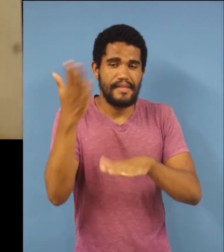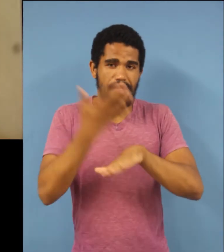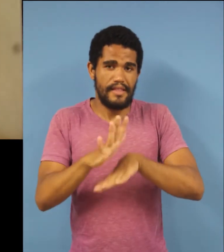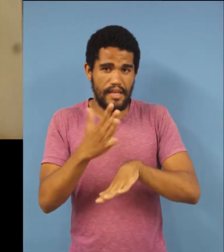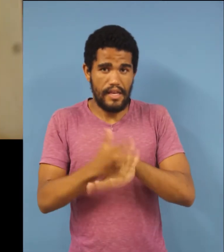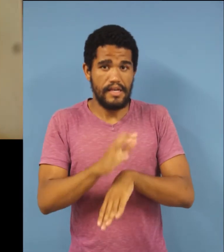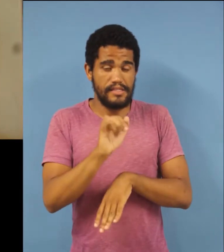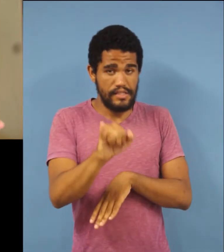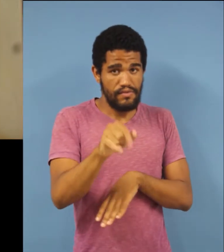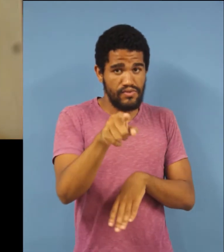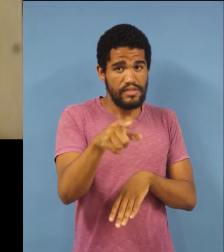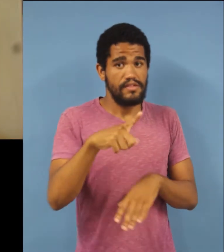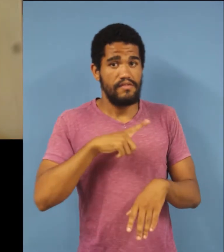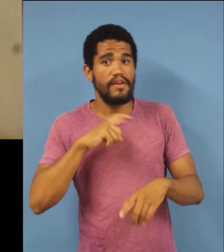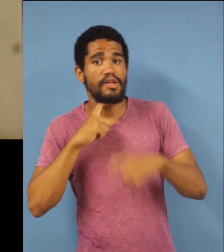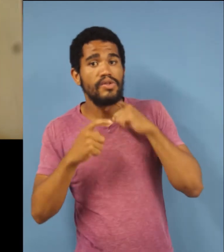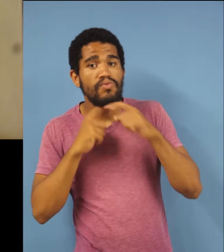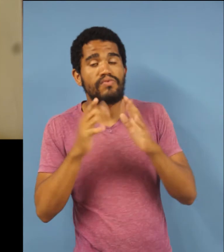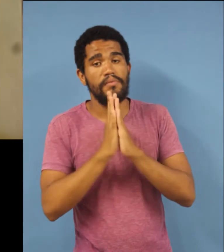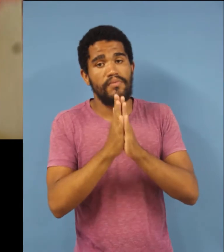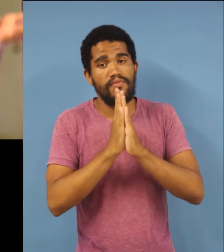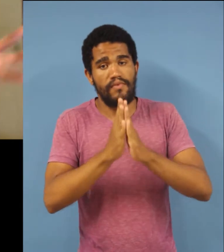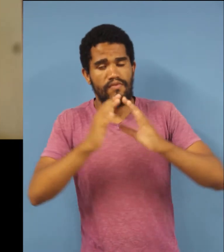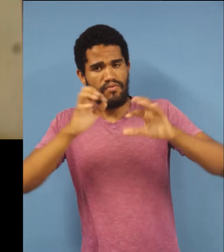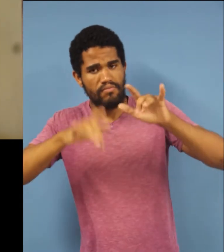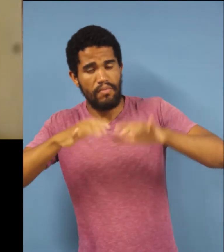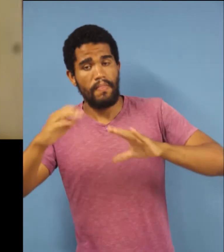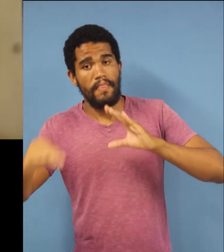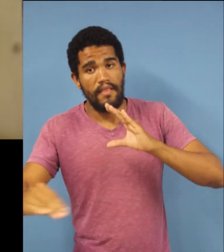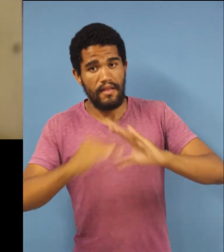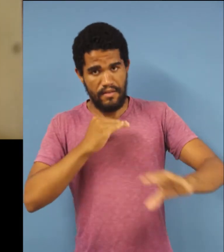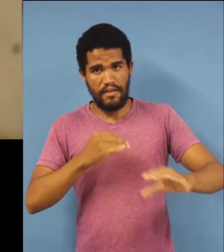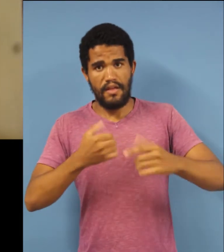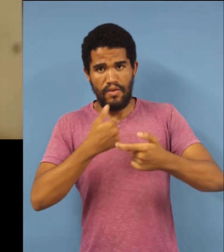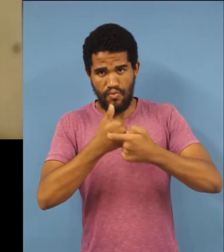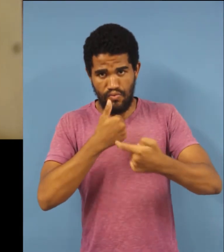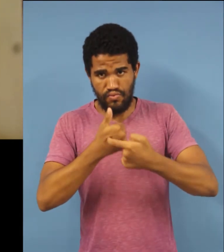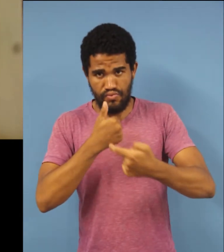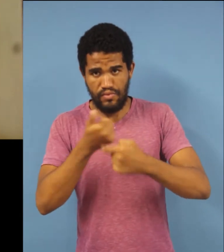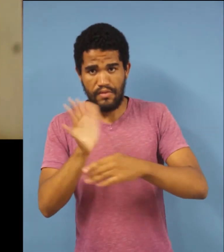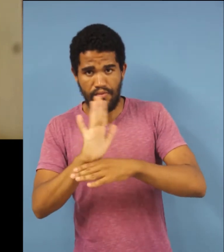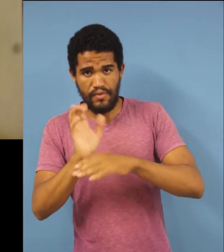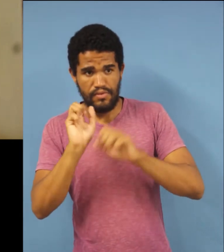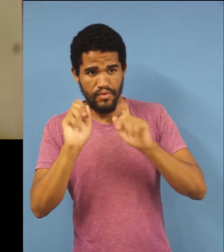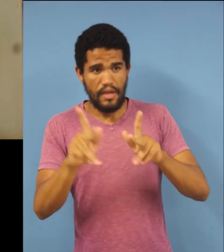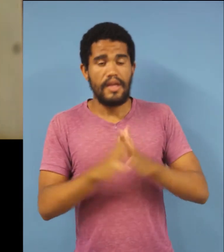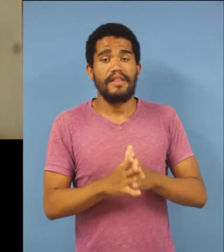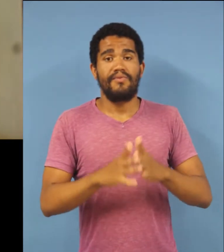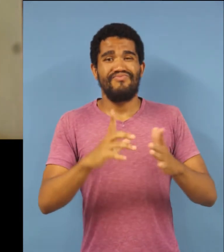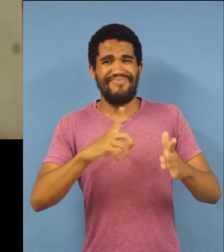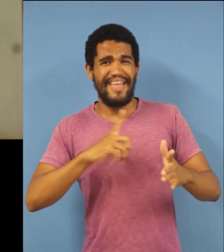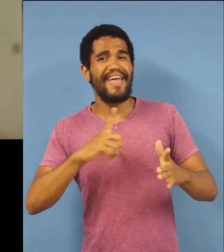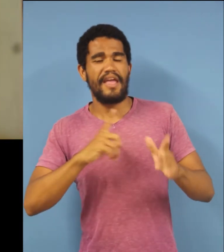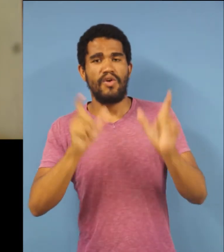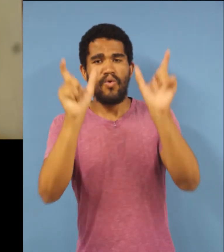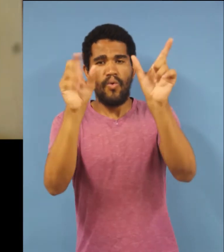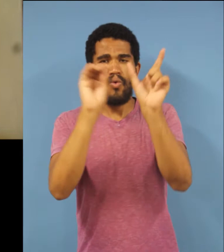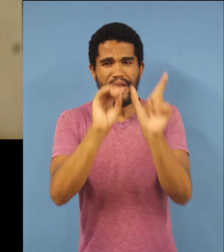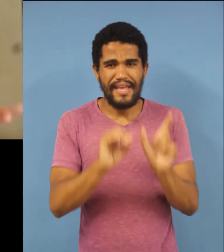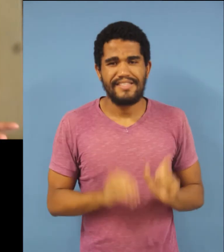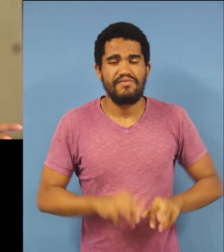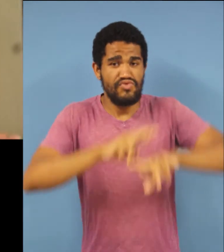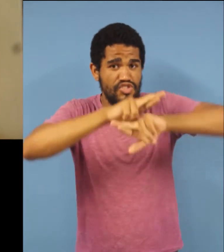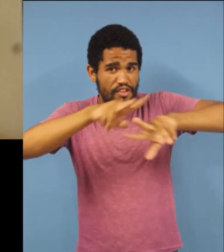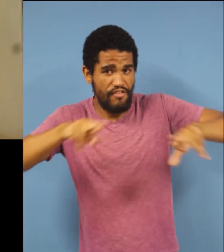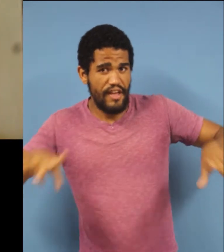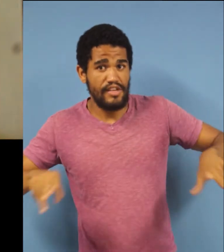ele do lado. Quais são os conectivos que eu utilizo quando eu quero dar ideia de causa e consequência? Quais são os conectivos que eu utilizo quando eu quero dar ideia de tempo? Então, eu vou trazer os principais para vocês, os